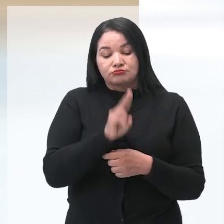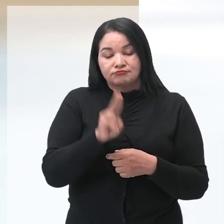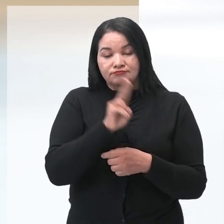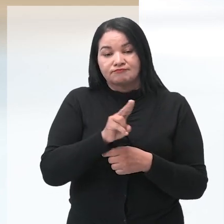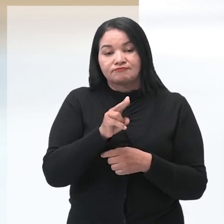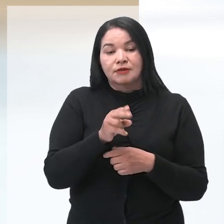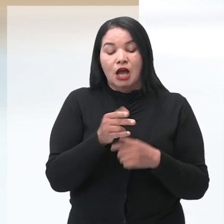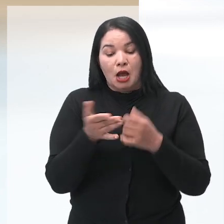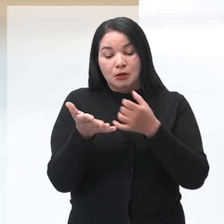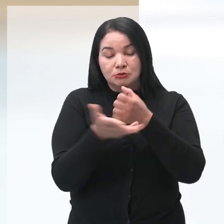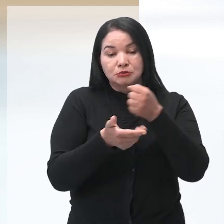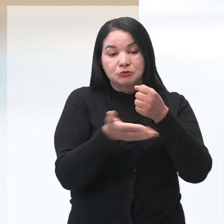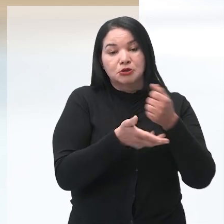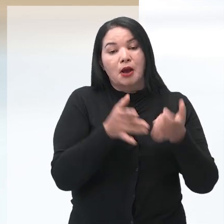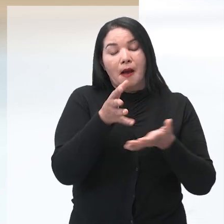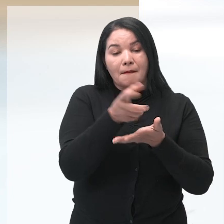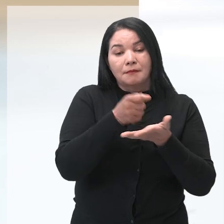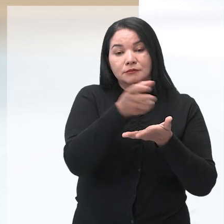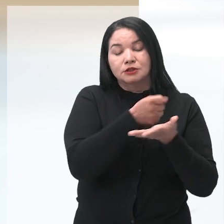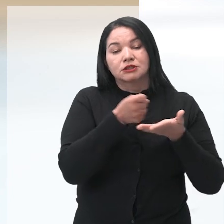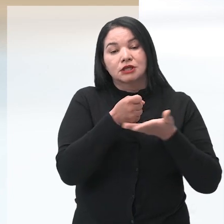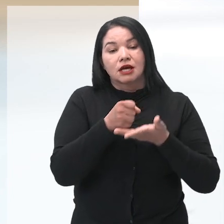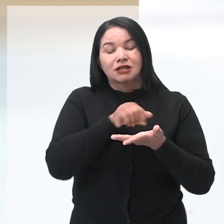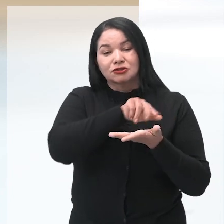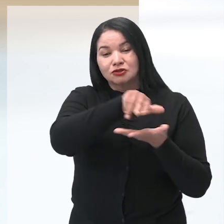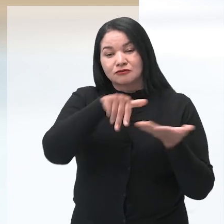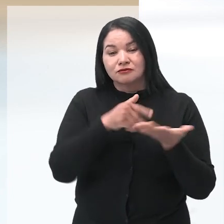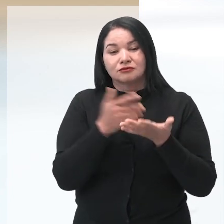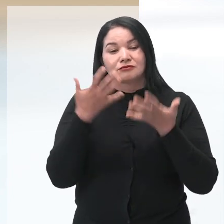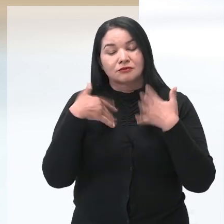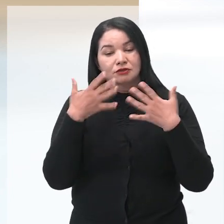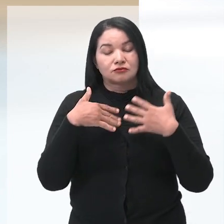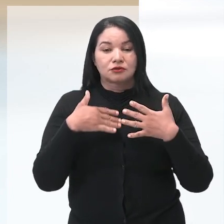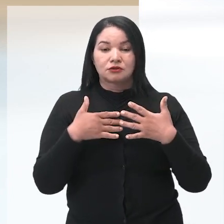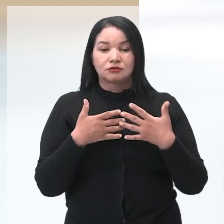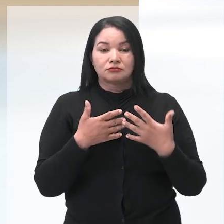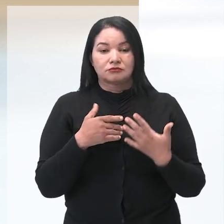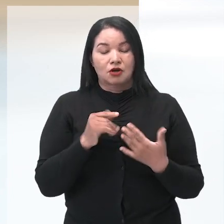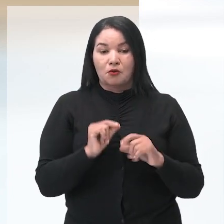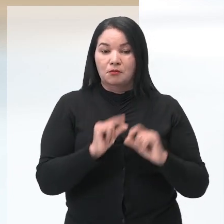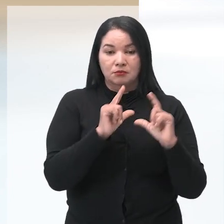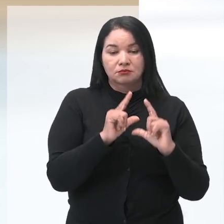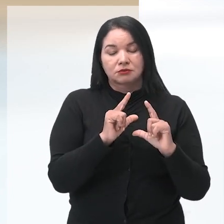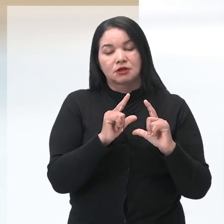exacerbada. Assim como, né, a diminuição da poluição.